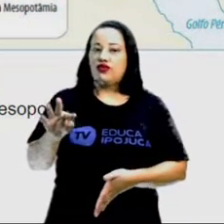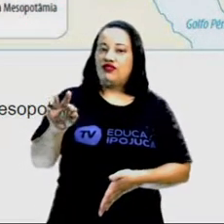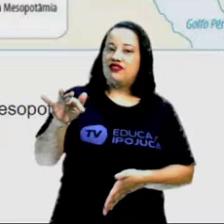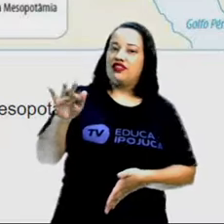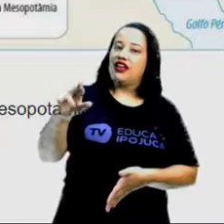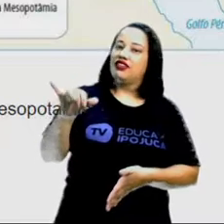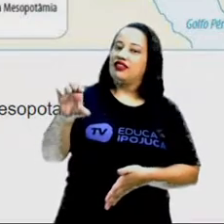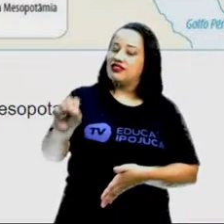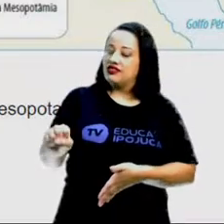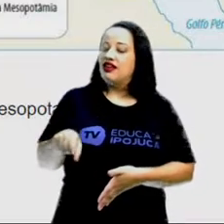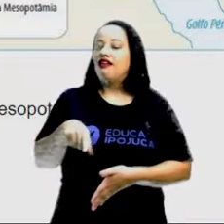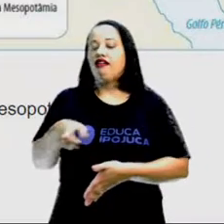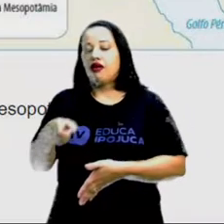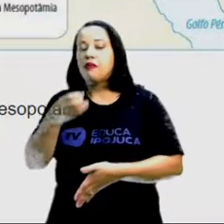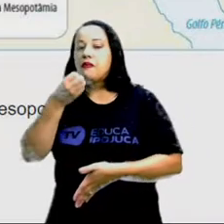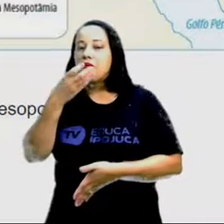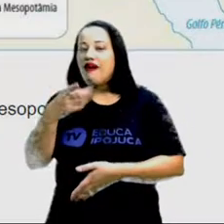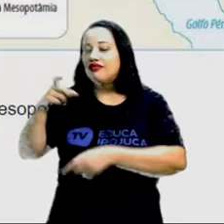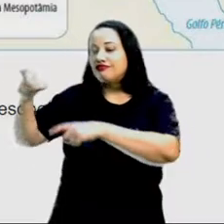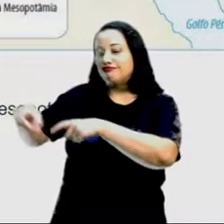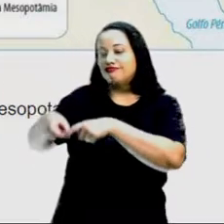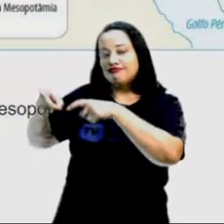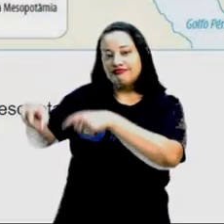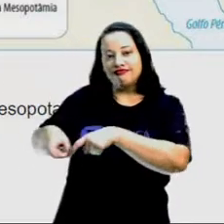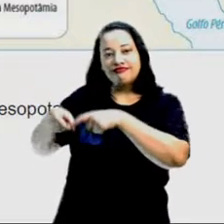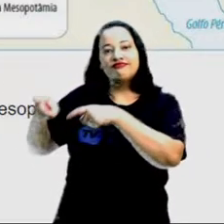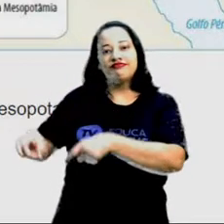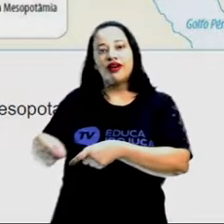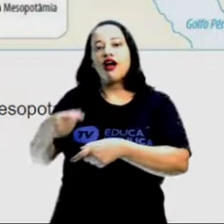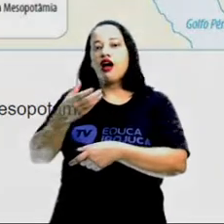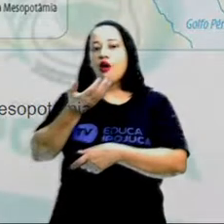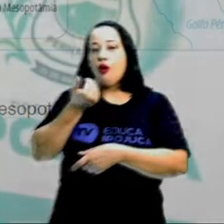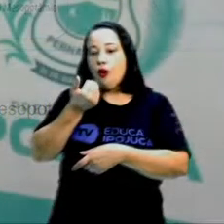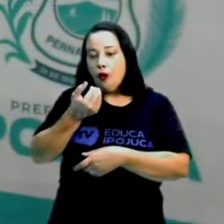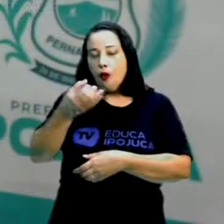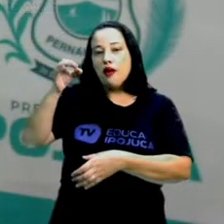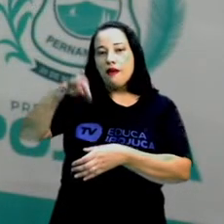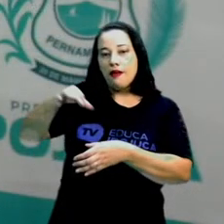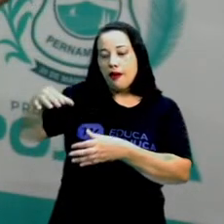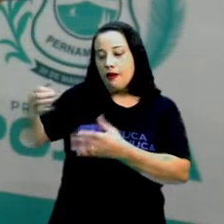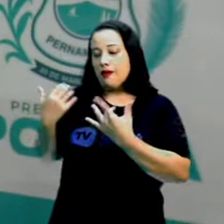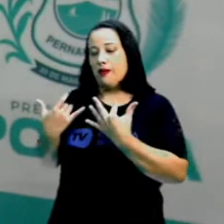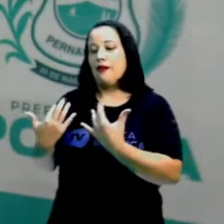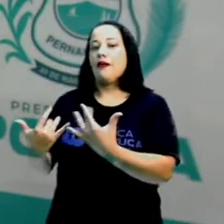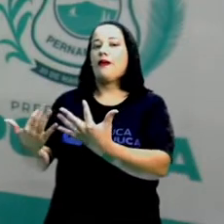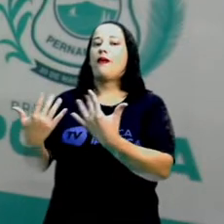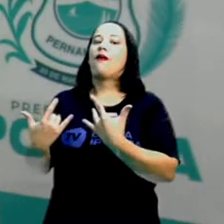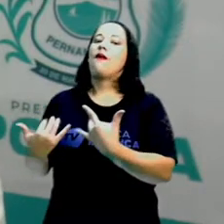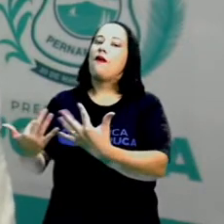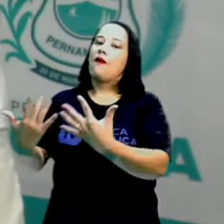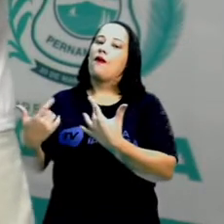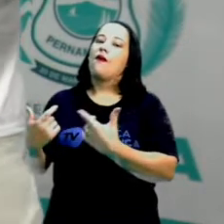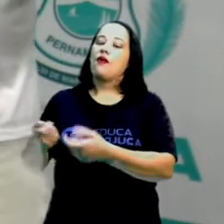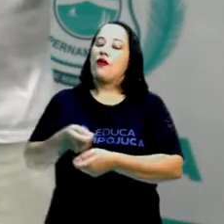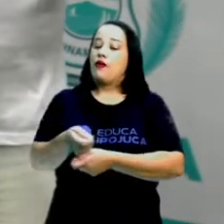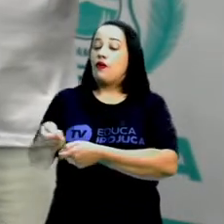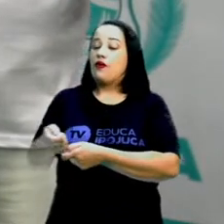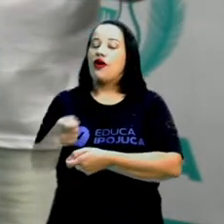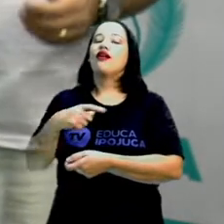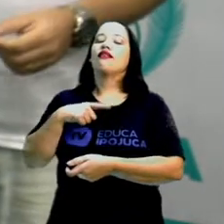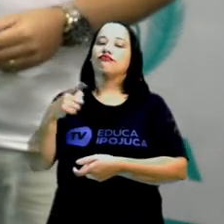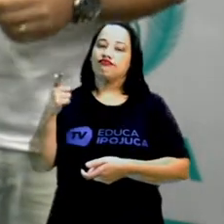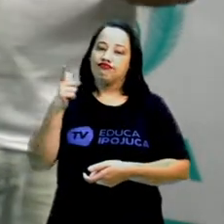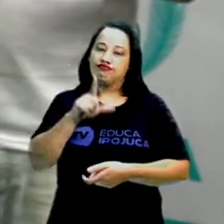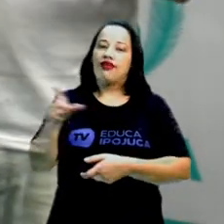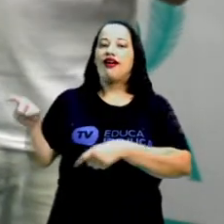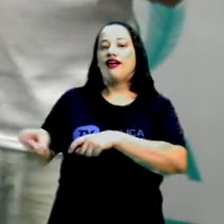através da irrigação, tá certo? E da produção de alimentos através dessa irrigação, né? Da agricultura, certo?